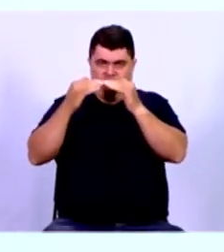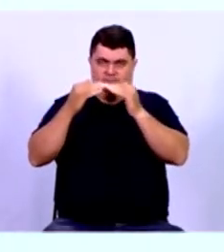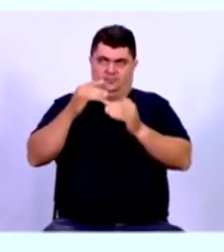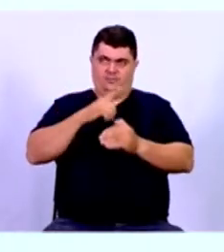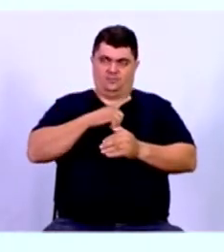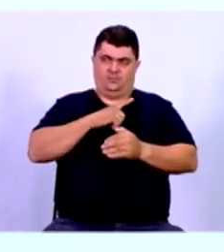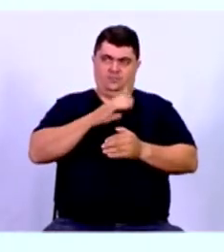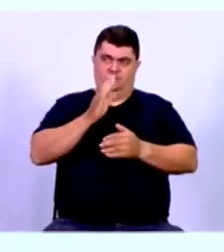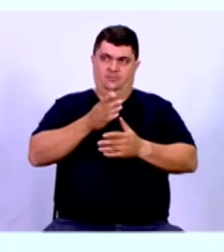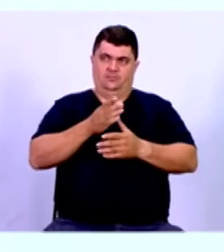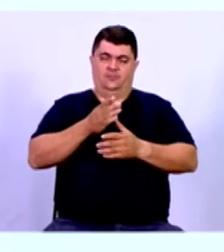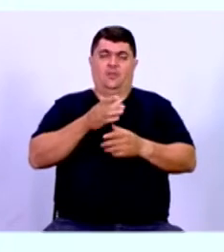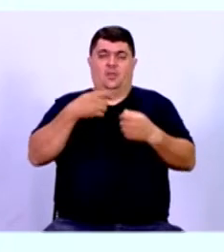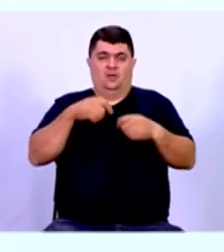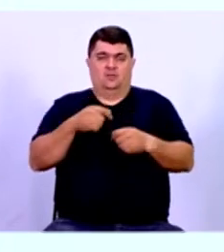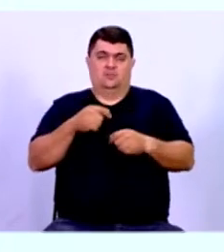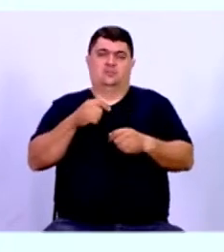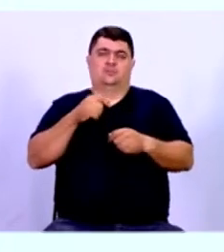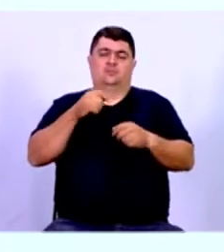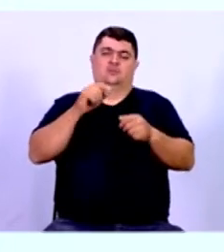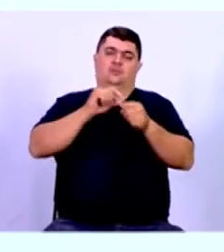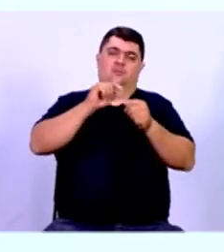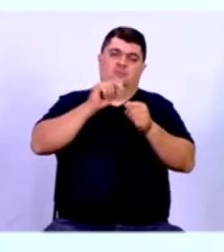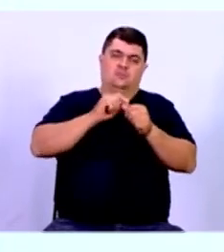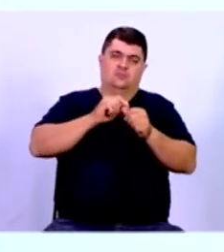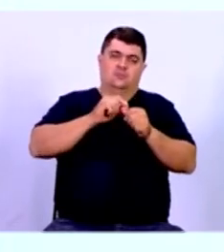Sara bem lembrou, você deve realizar